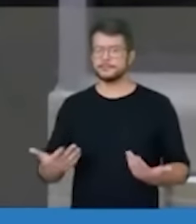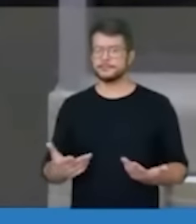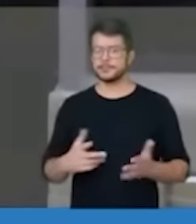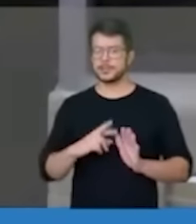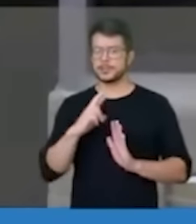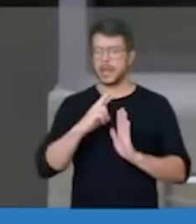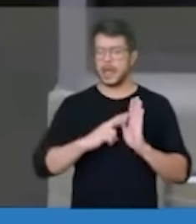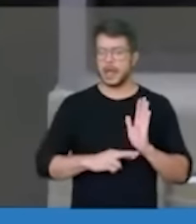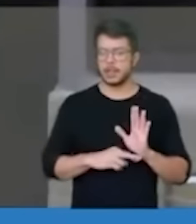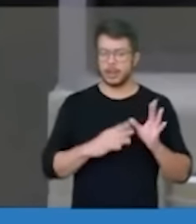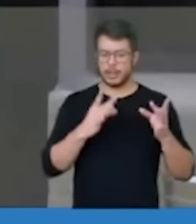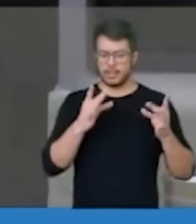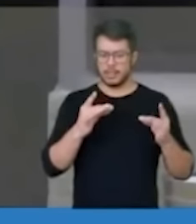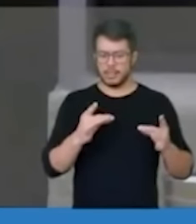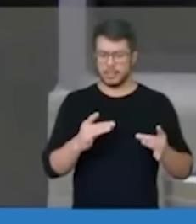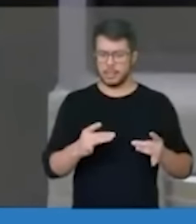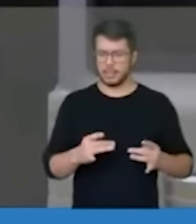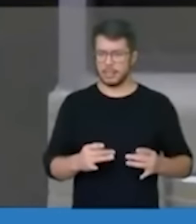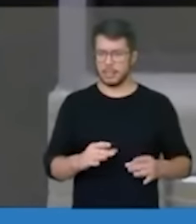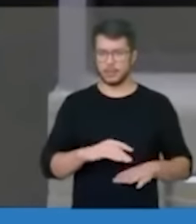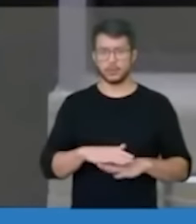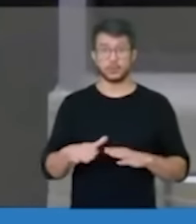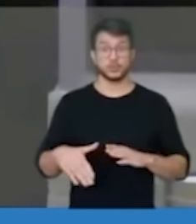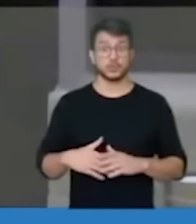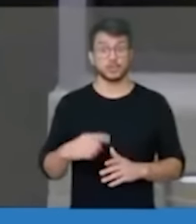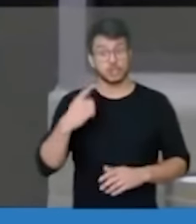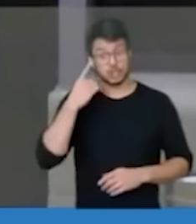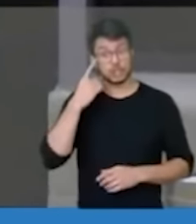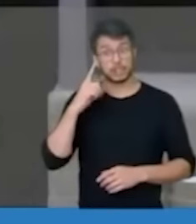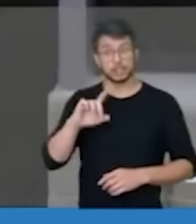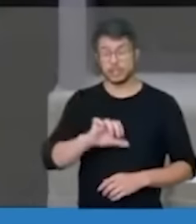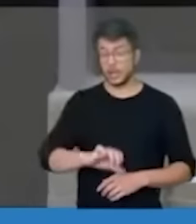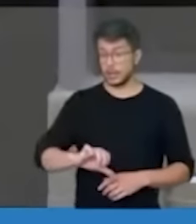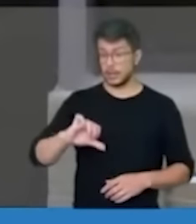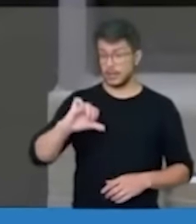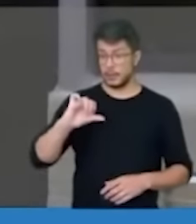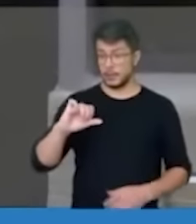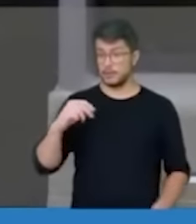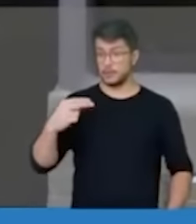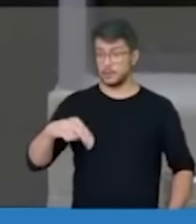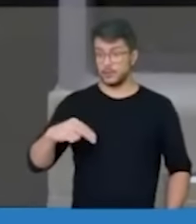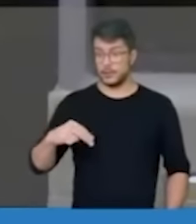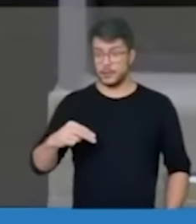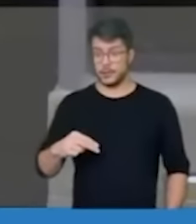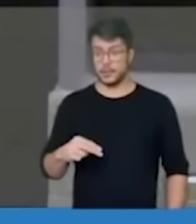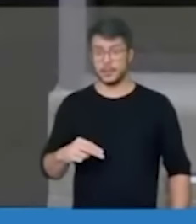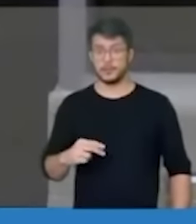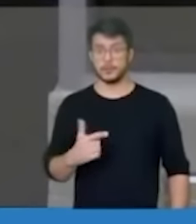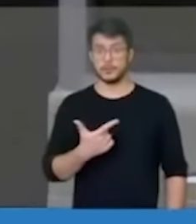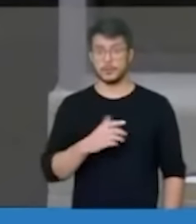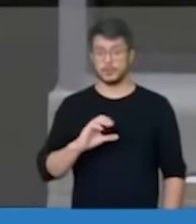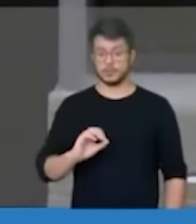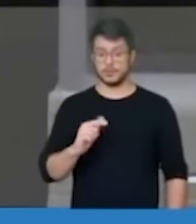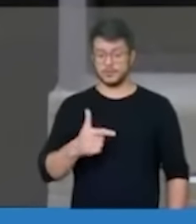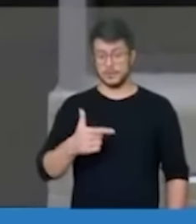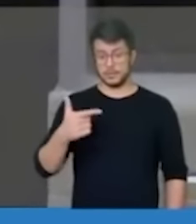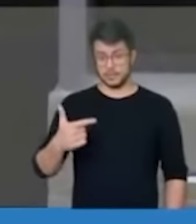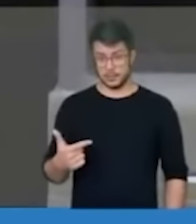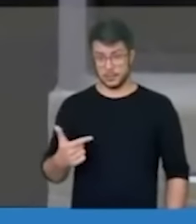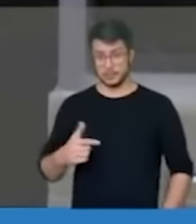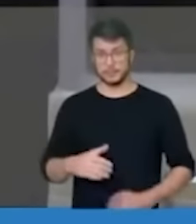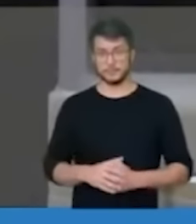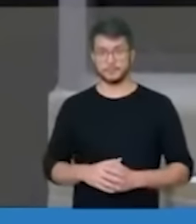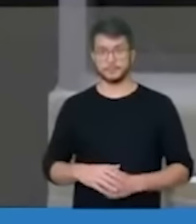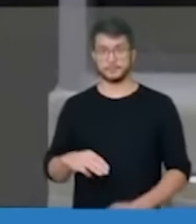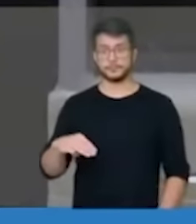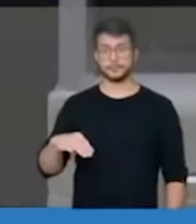relatório é muito importante. No dia 9 de novembro do ano de 2022, o Mário Fernandes, ex-ministro